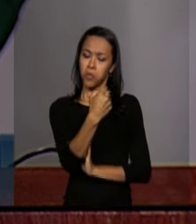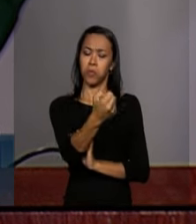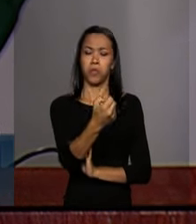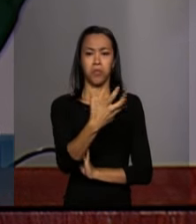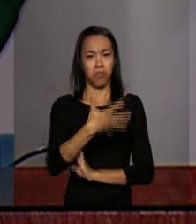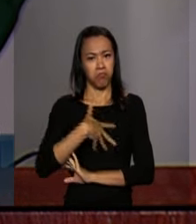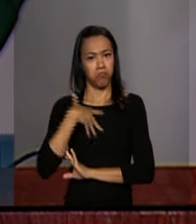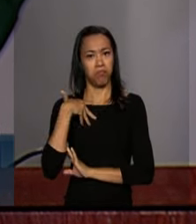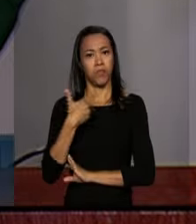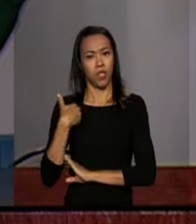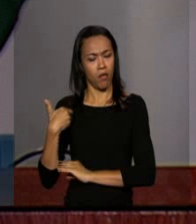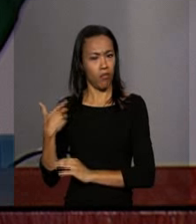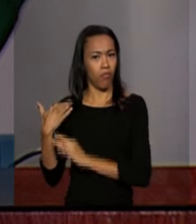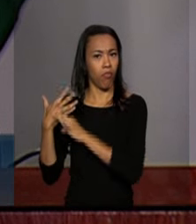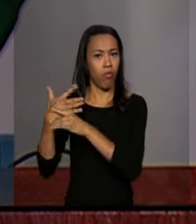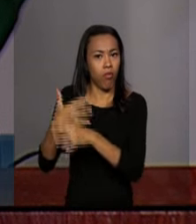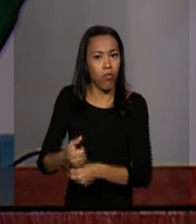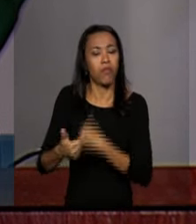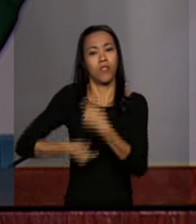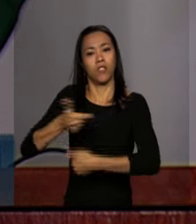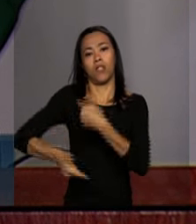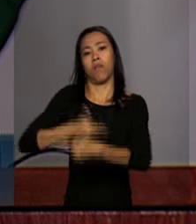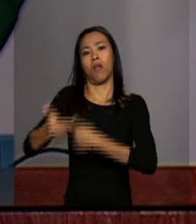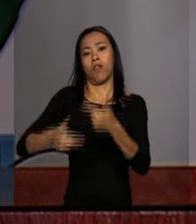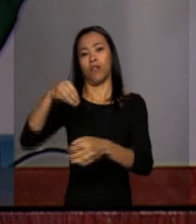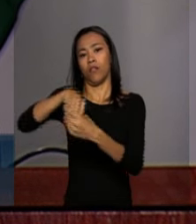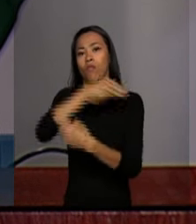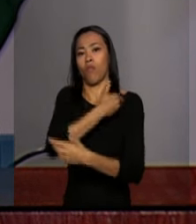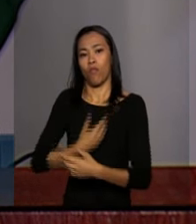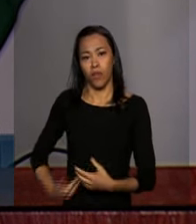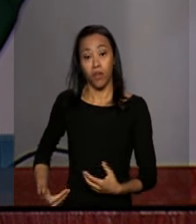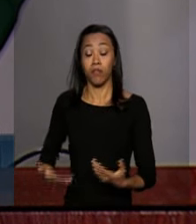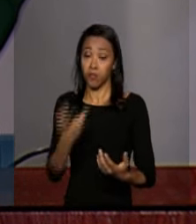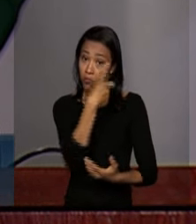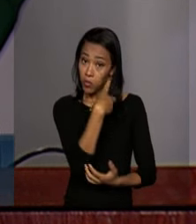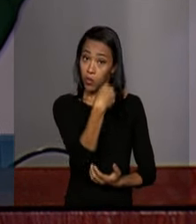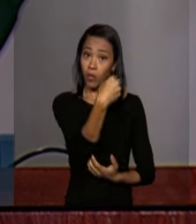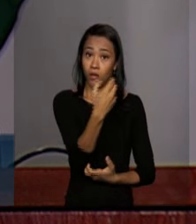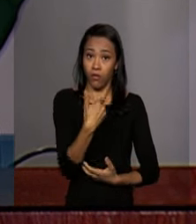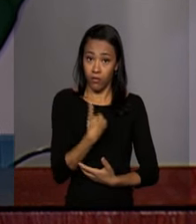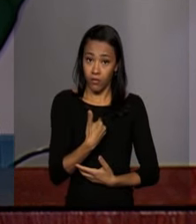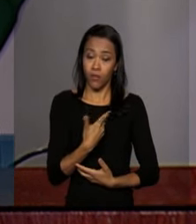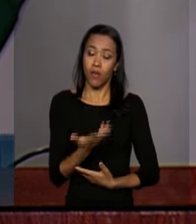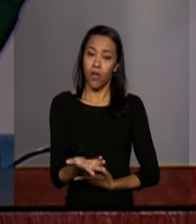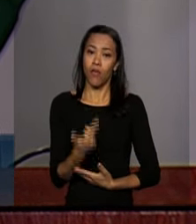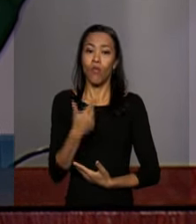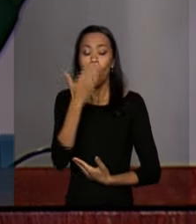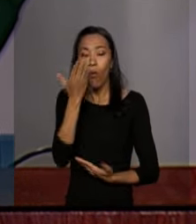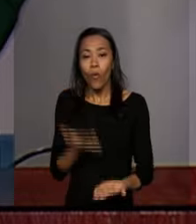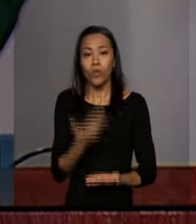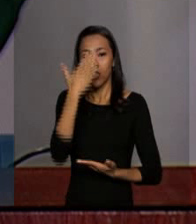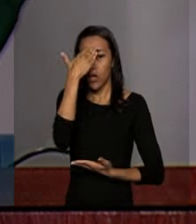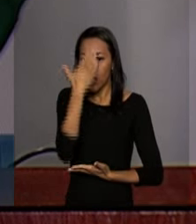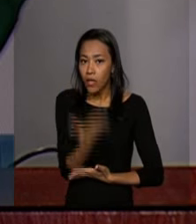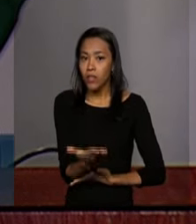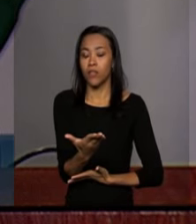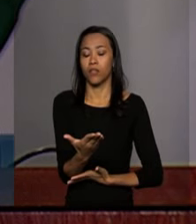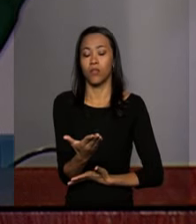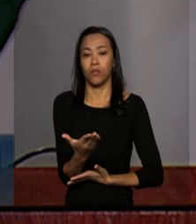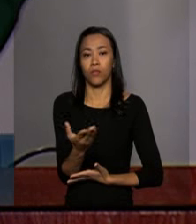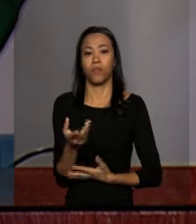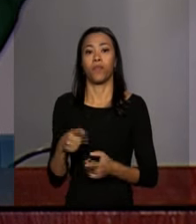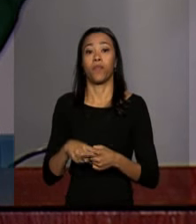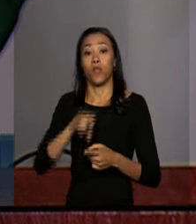público. Com respeito e humildade, permito-me fazer minhas essas palavras de gratidão."